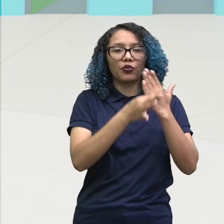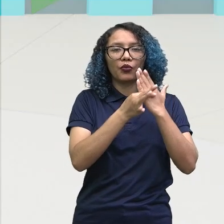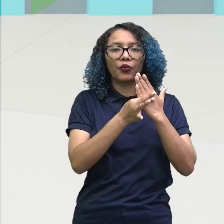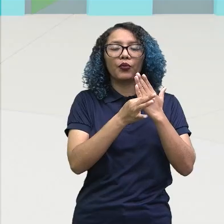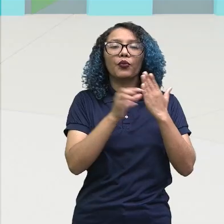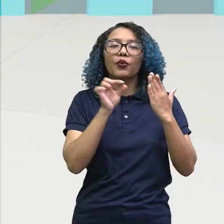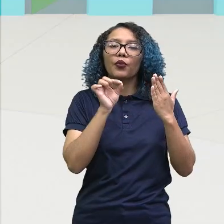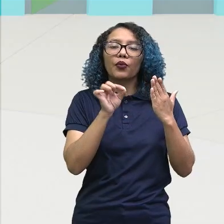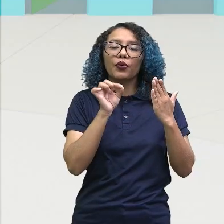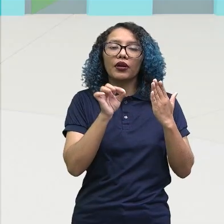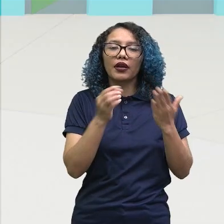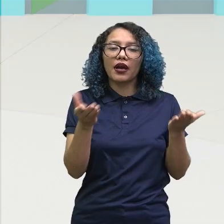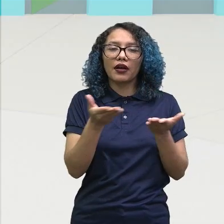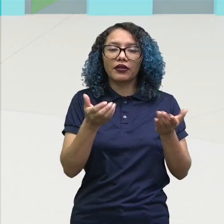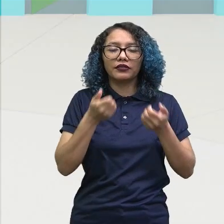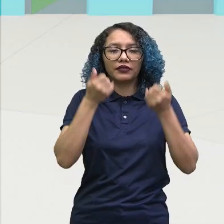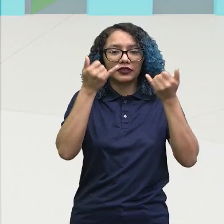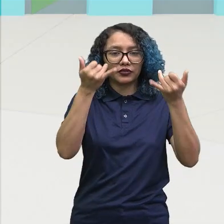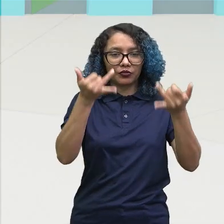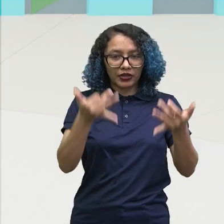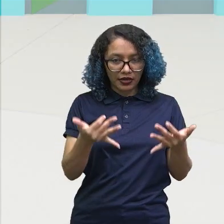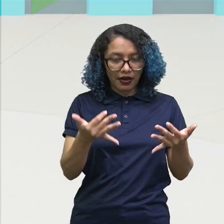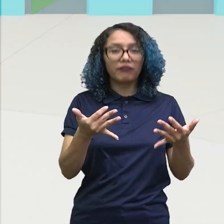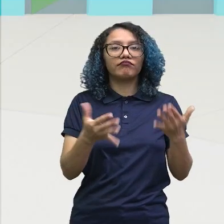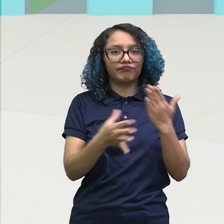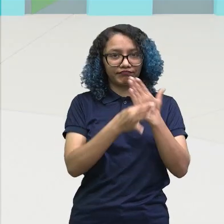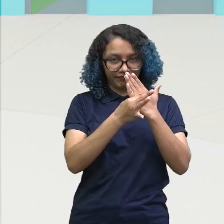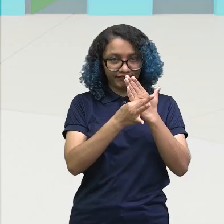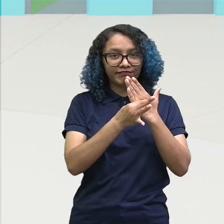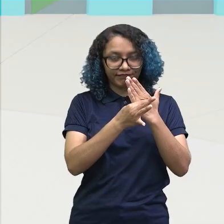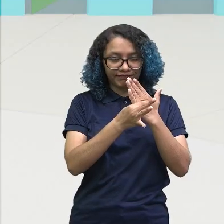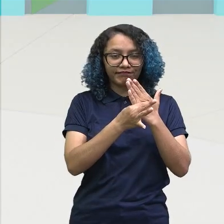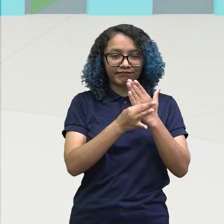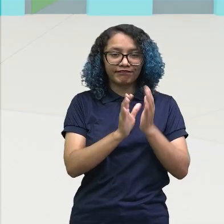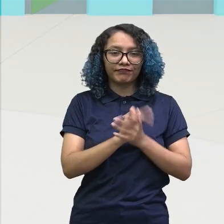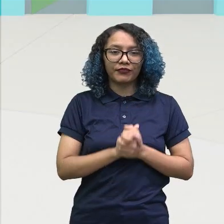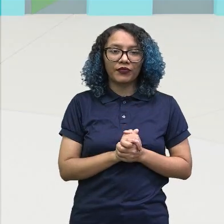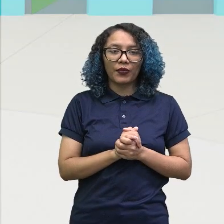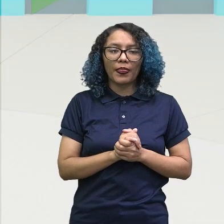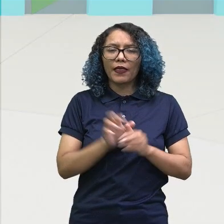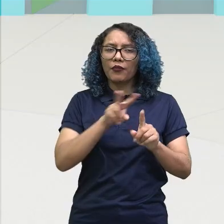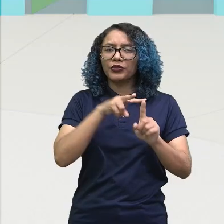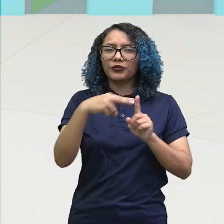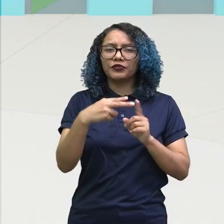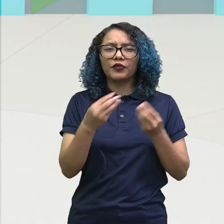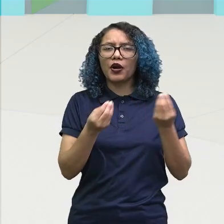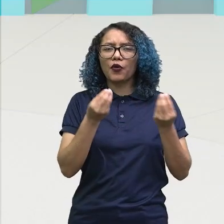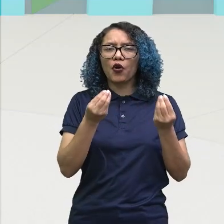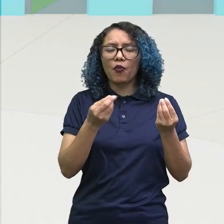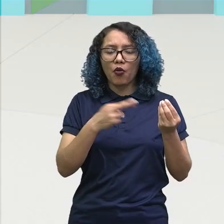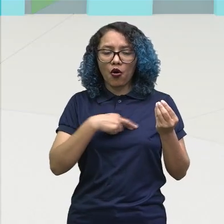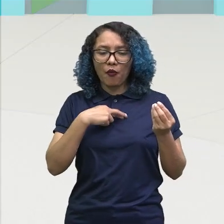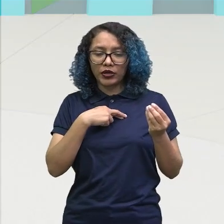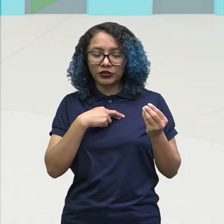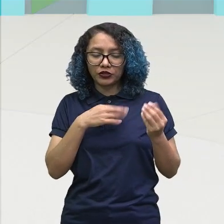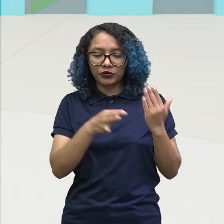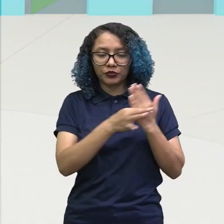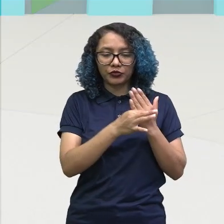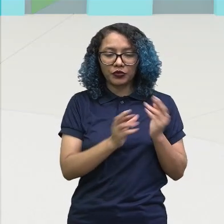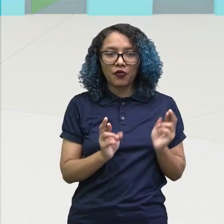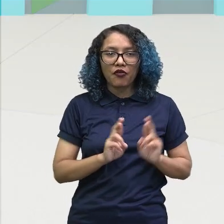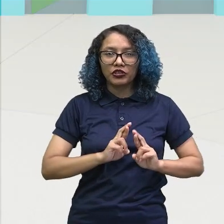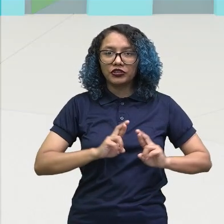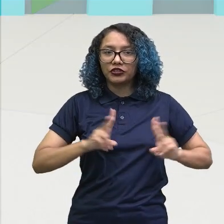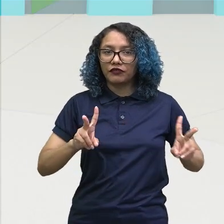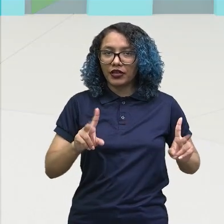é que nós vamos agora falar, né, o que é o realismo. O realismo vai ter uma visão muito oposta do romantismo. Enquanto o